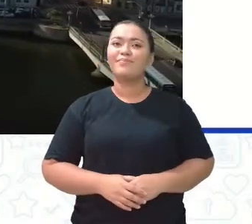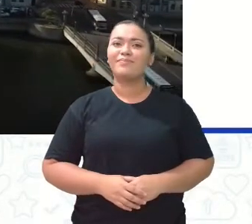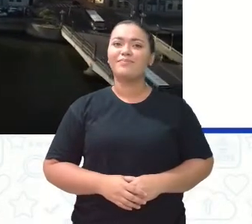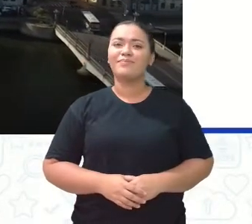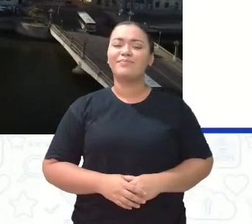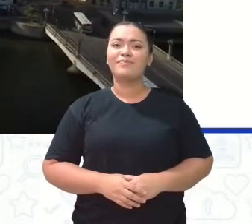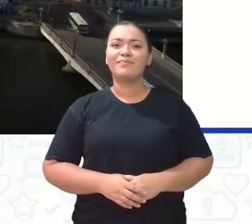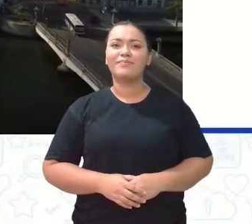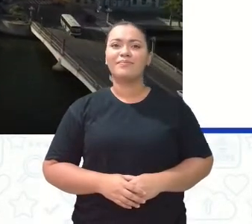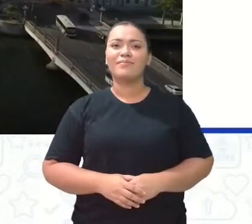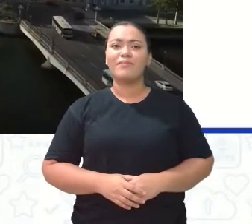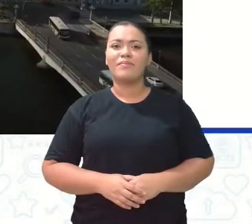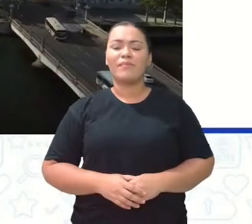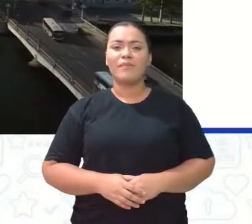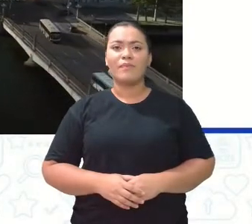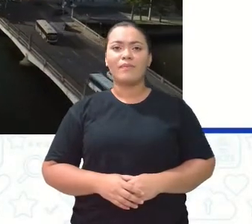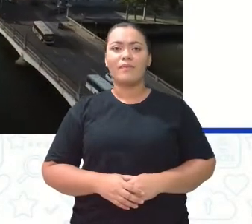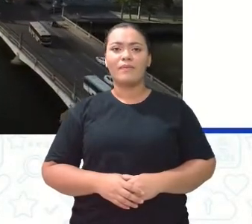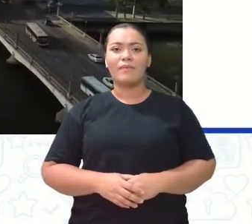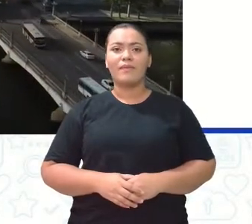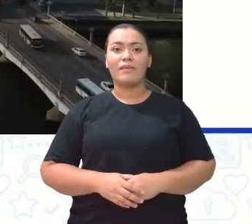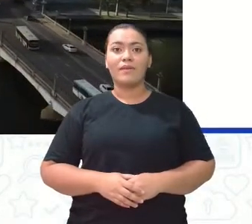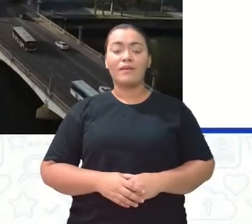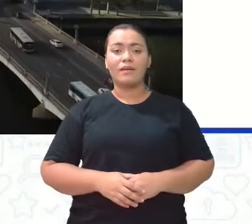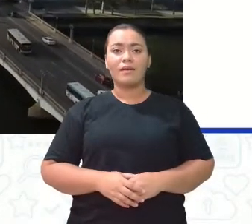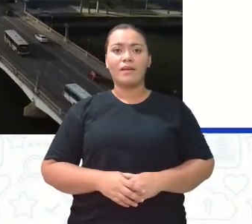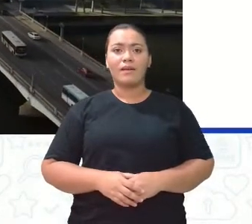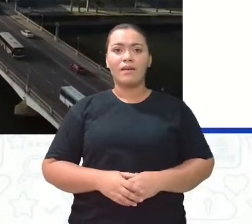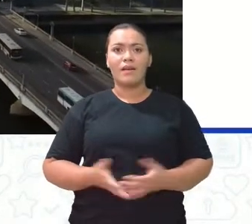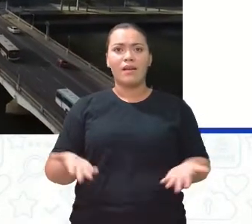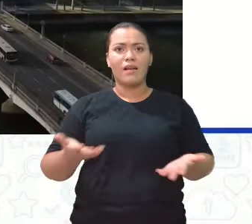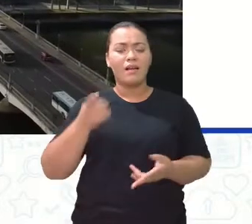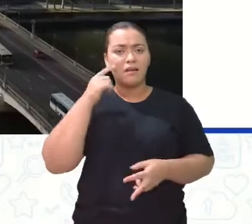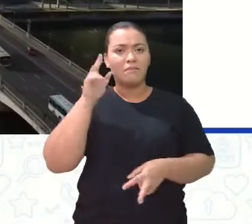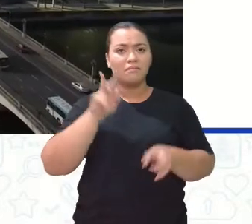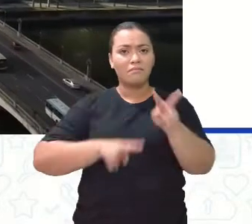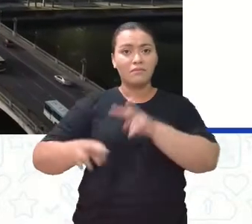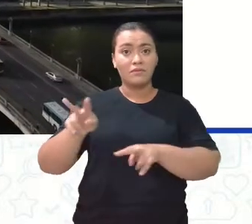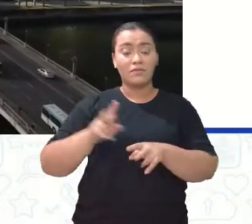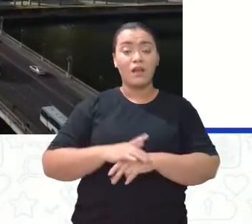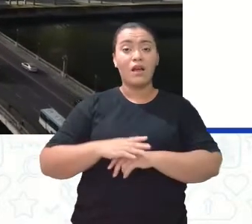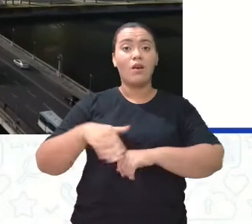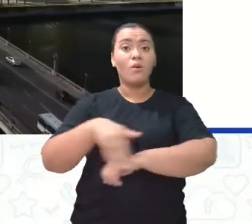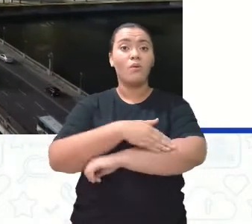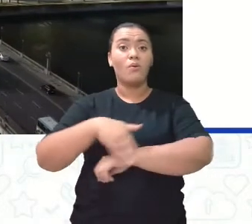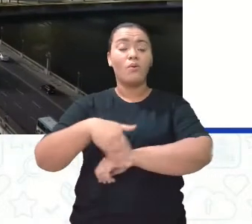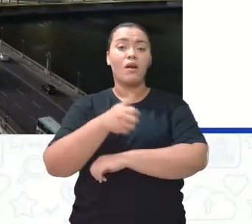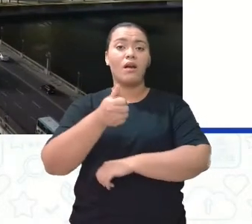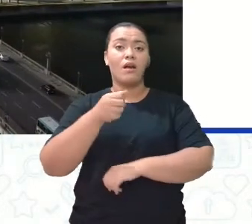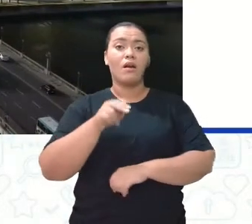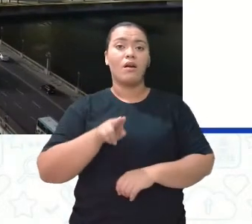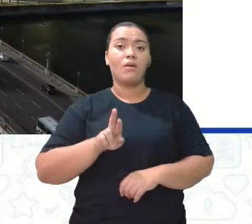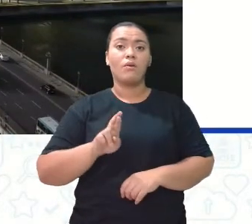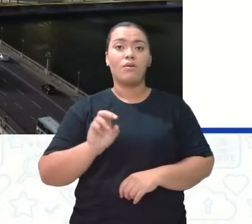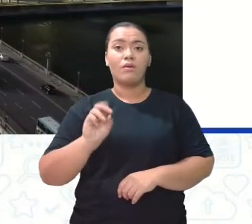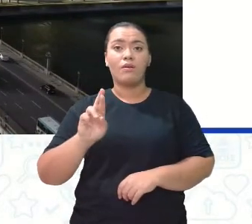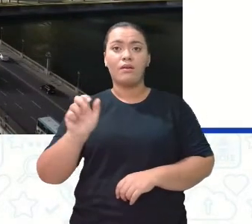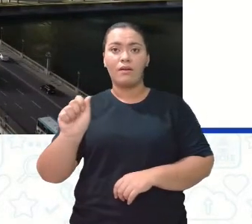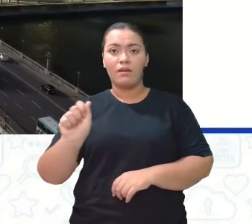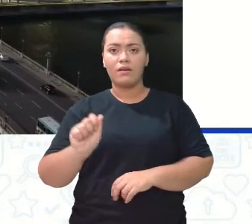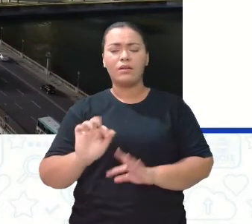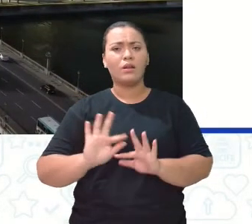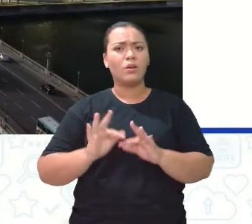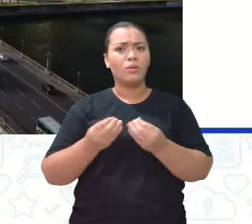Olha só, essa vista maravilhosa da Rua da Aurora. Gente, tudo